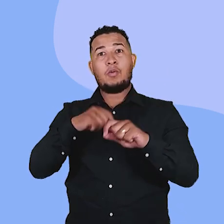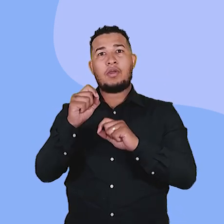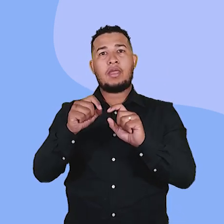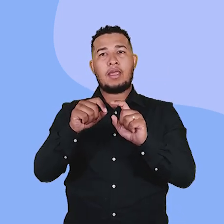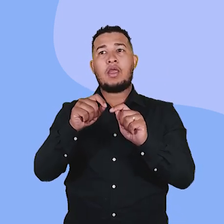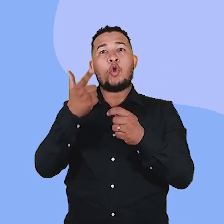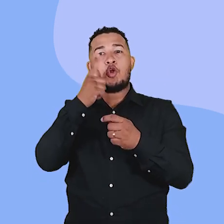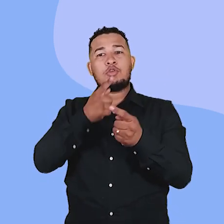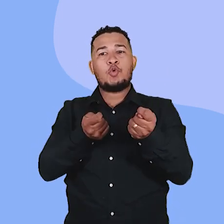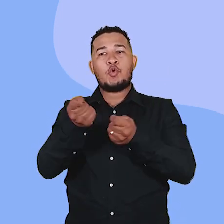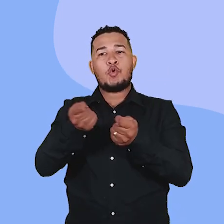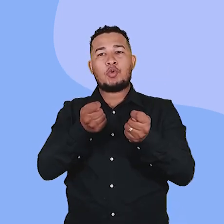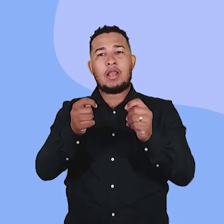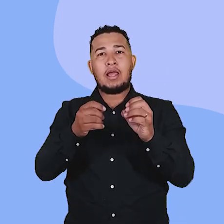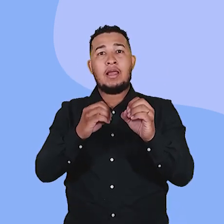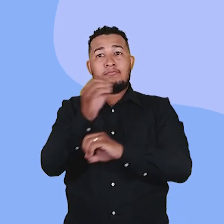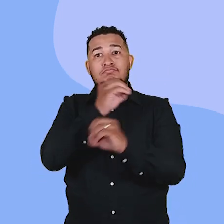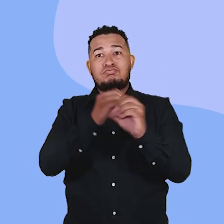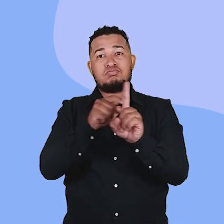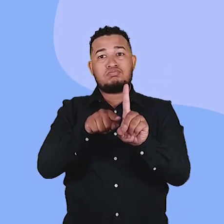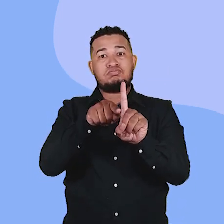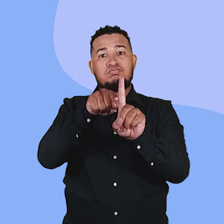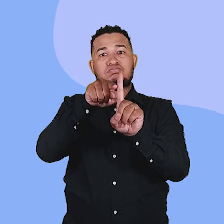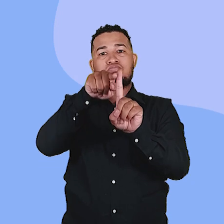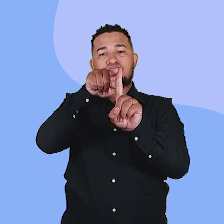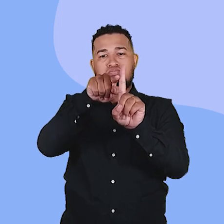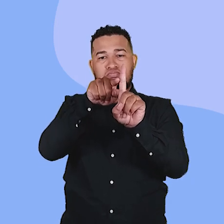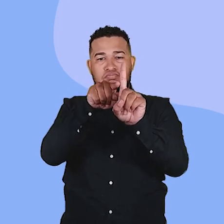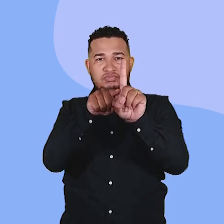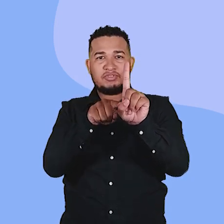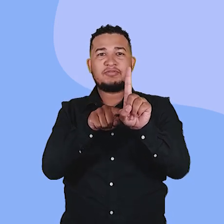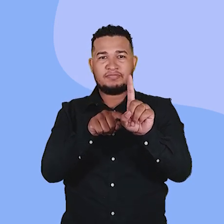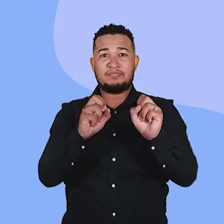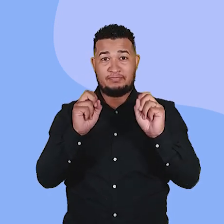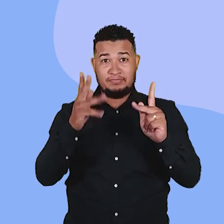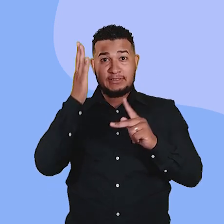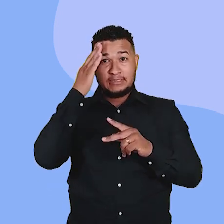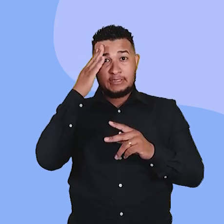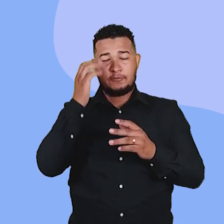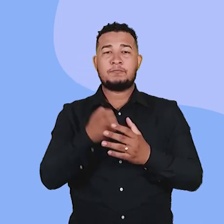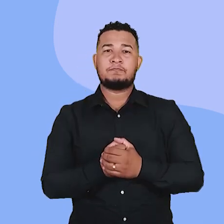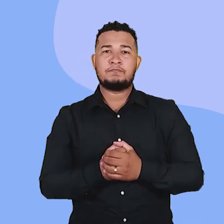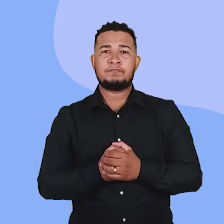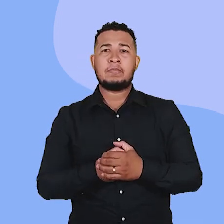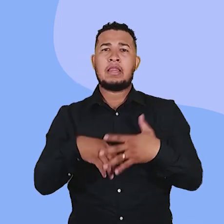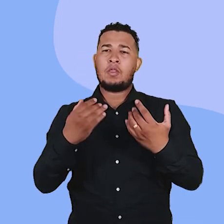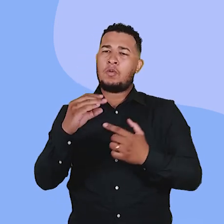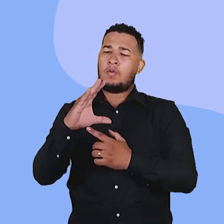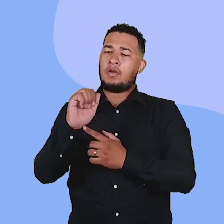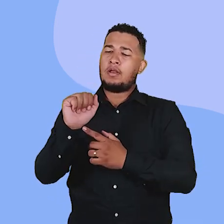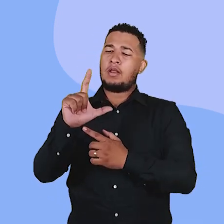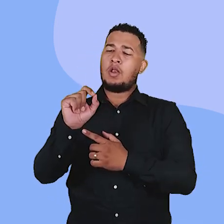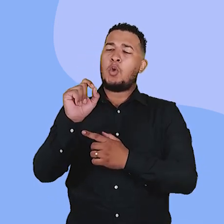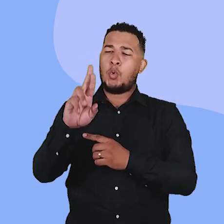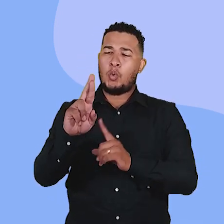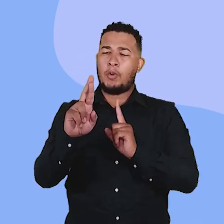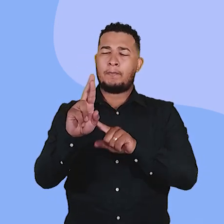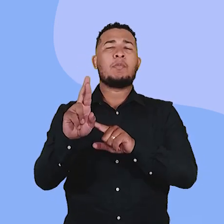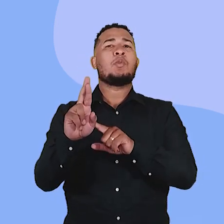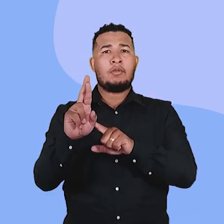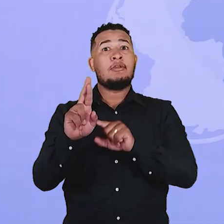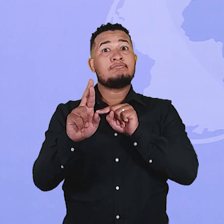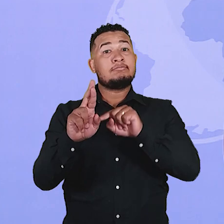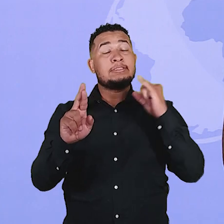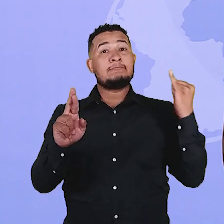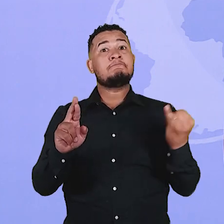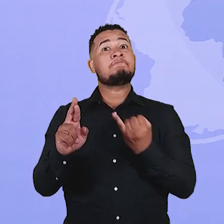térmica aumente ou diminua. Tranquilo? E o calor vai ser importantíssimo para a gente